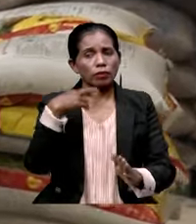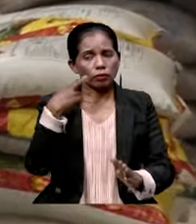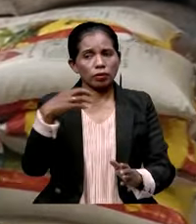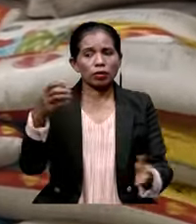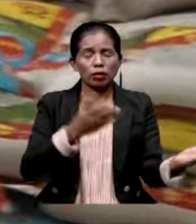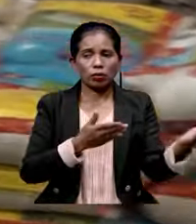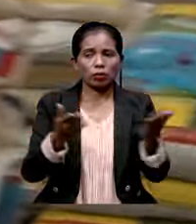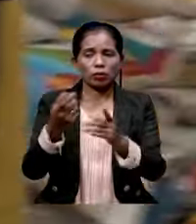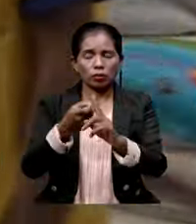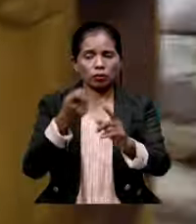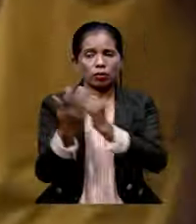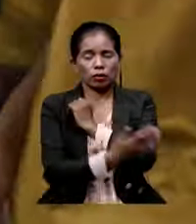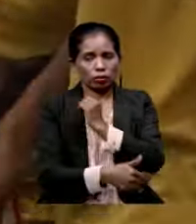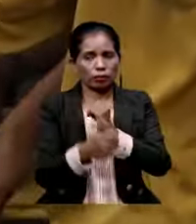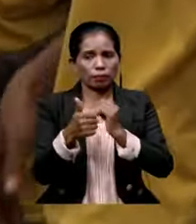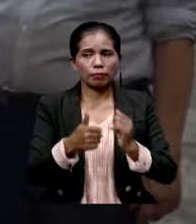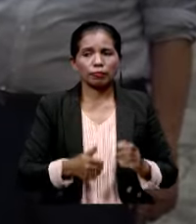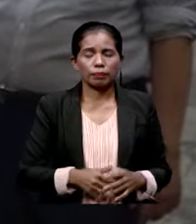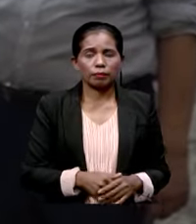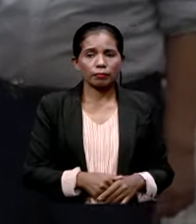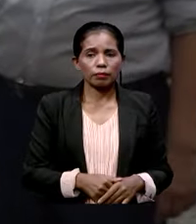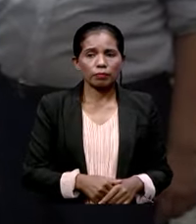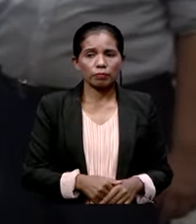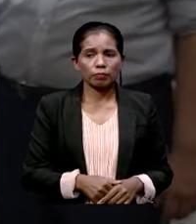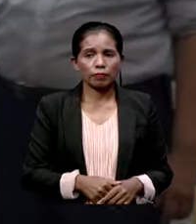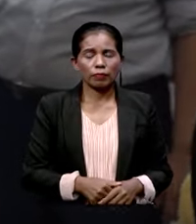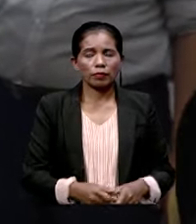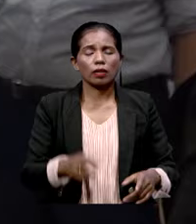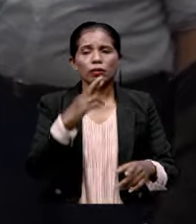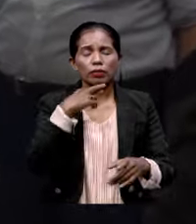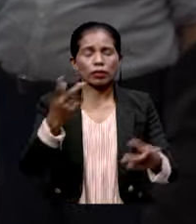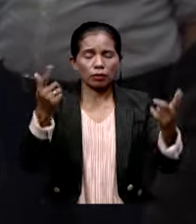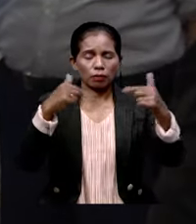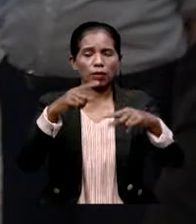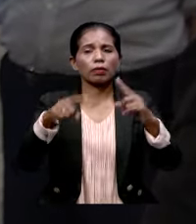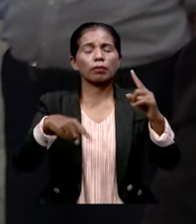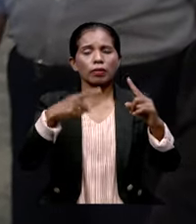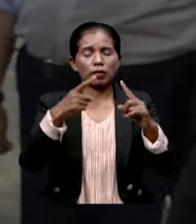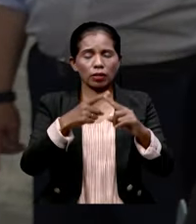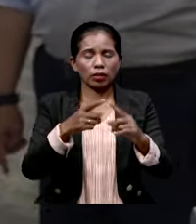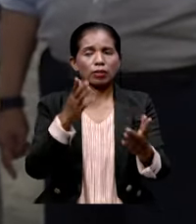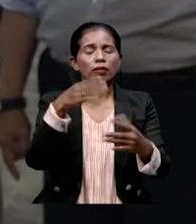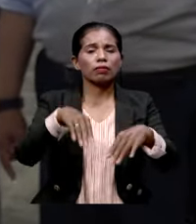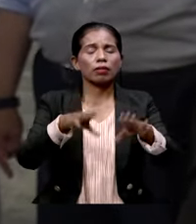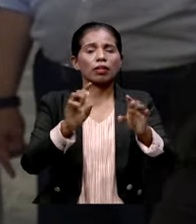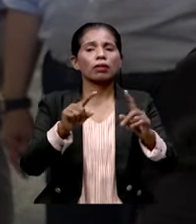importa husi railior mas bider ne mai horvehida paama mahida